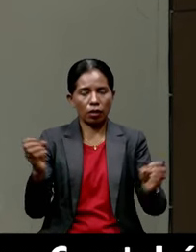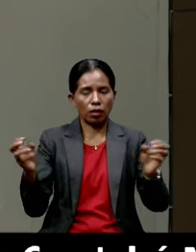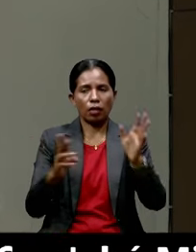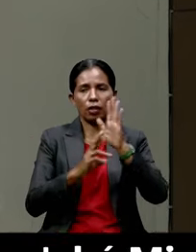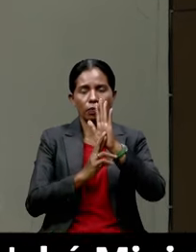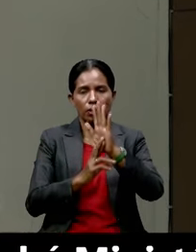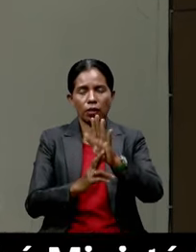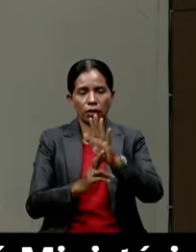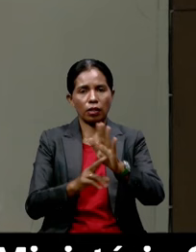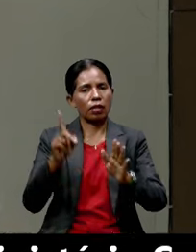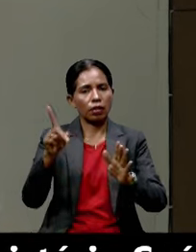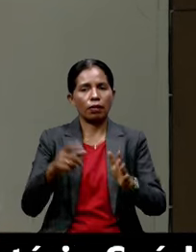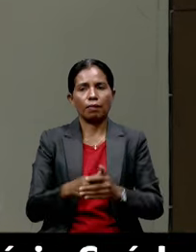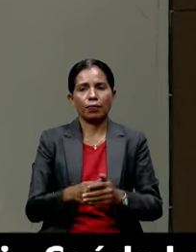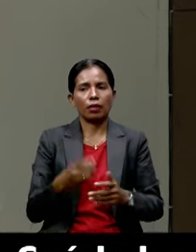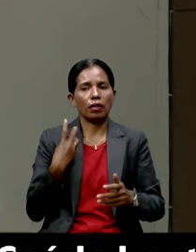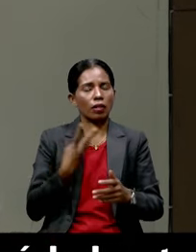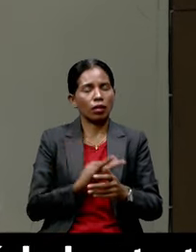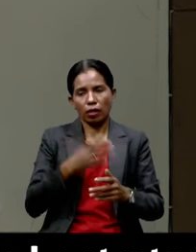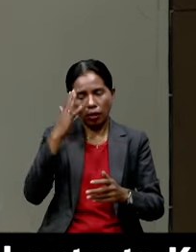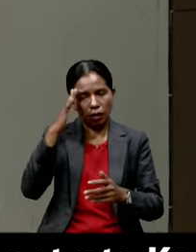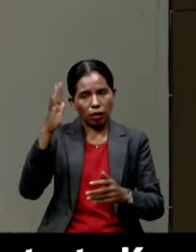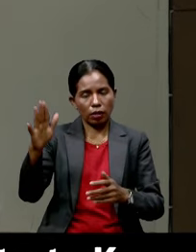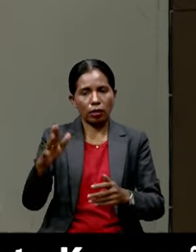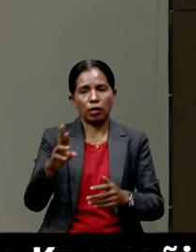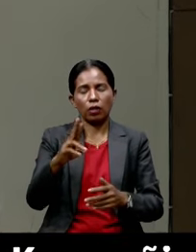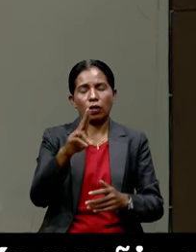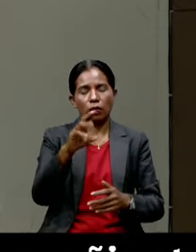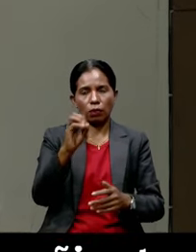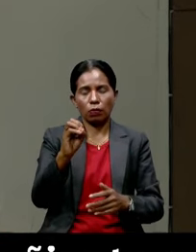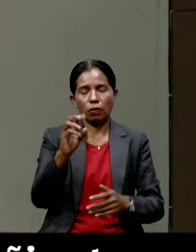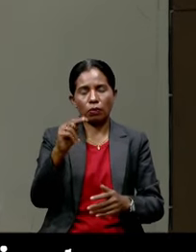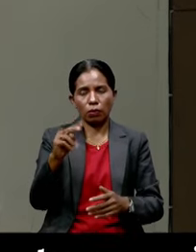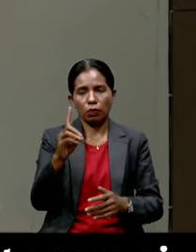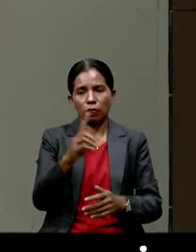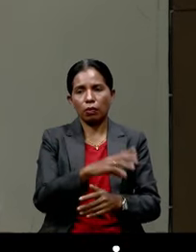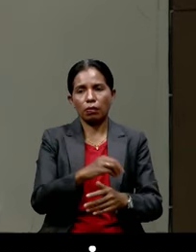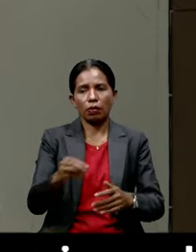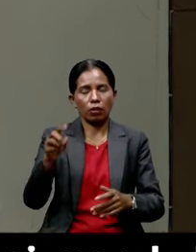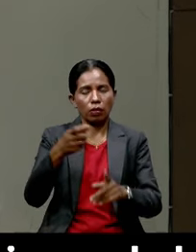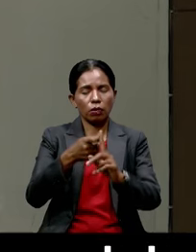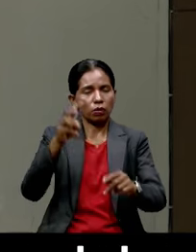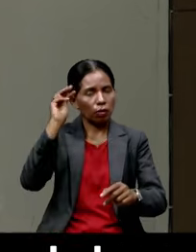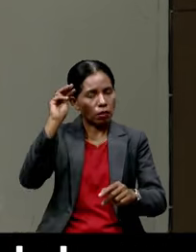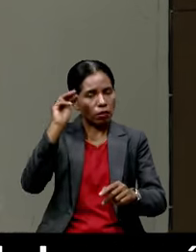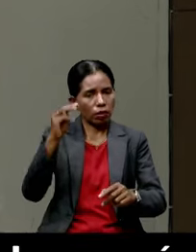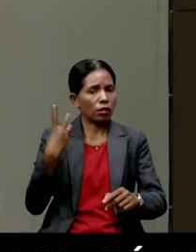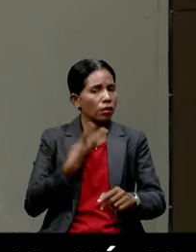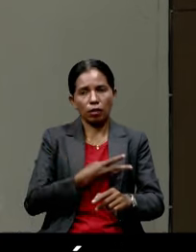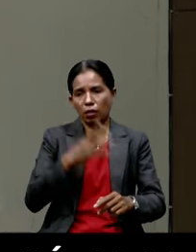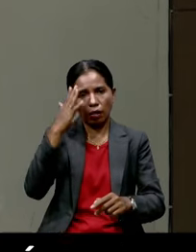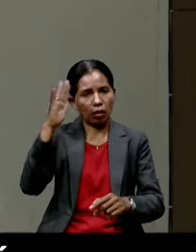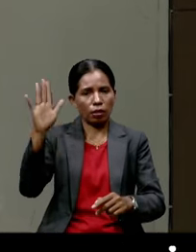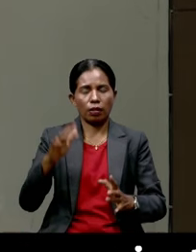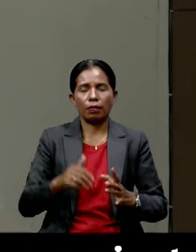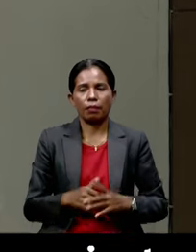representa ainda. Então, está lá tendo roadmap, nem bem que está cara a tendo cada ministério, nem está lá tendo.